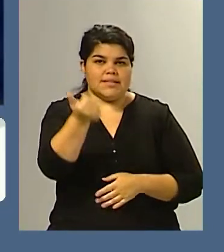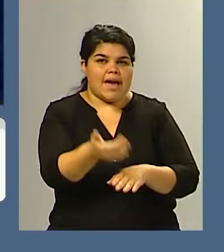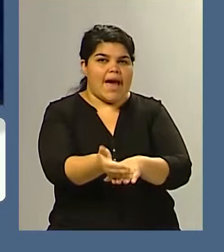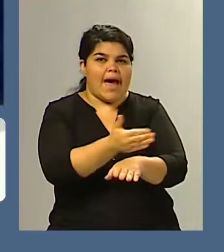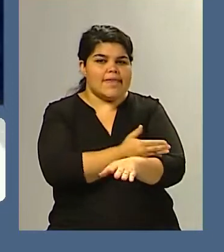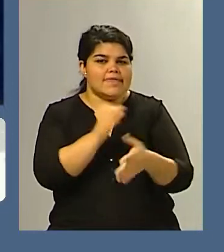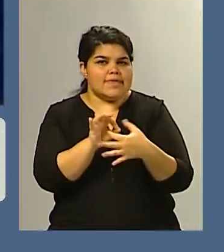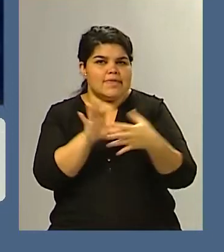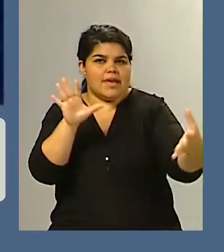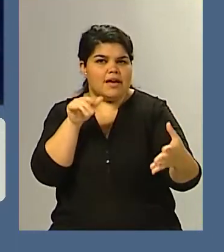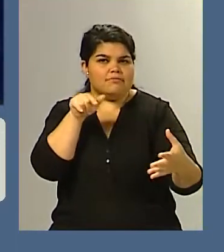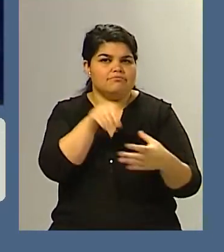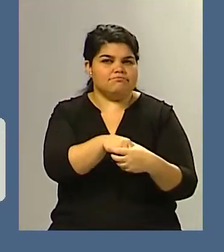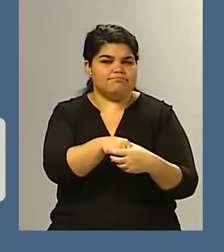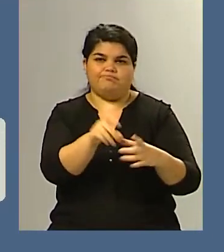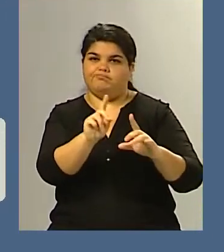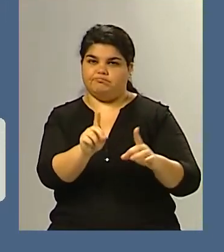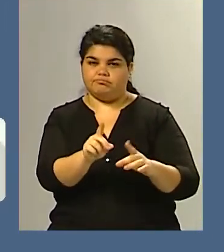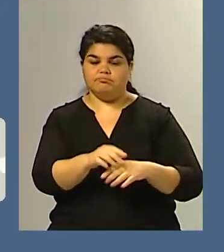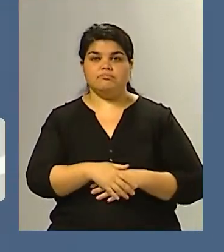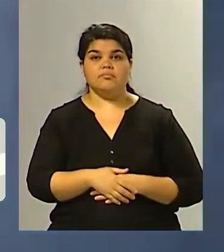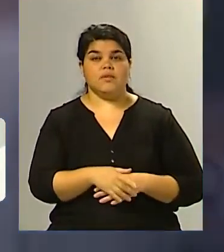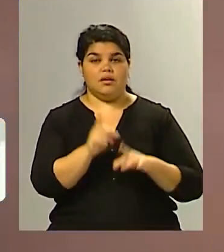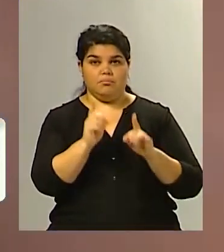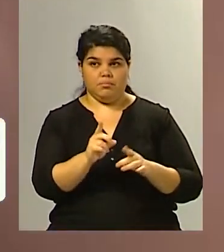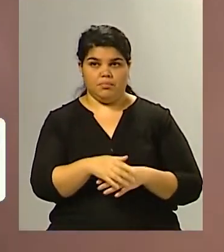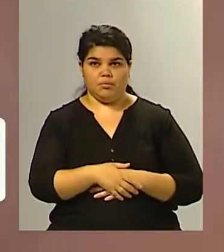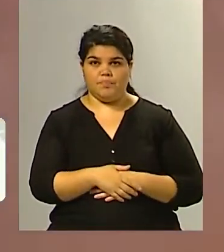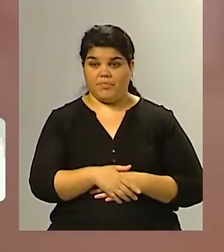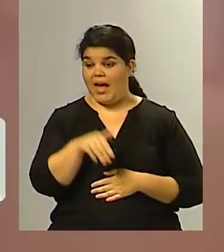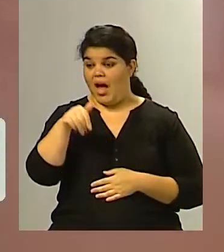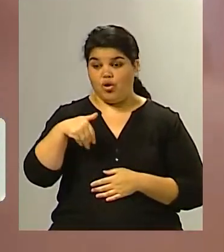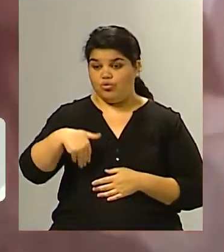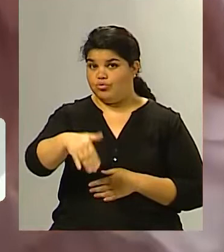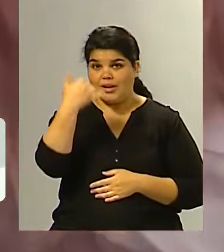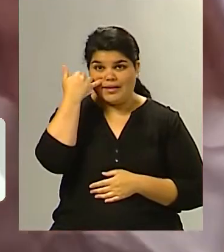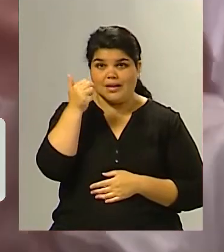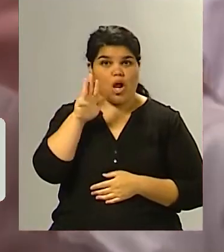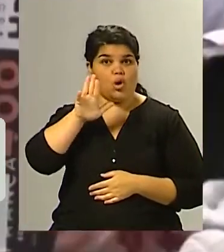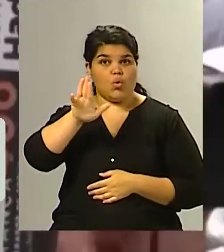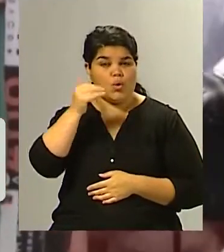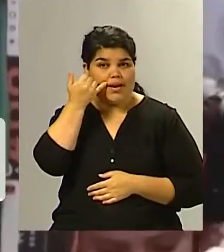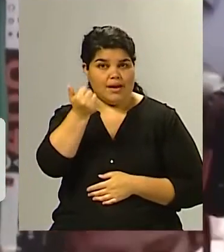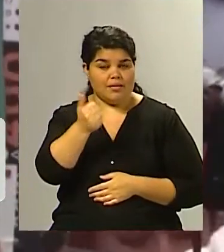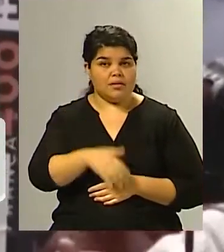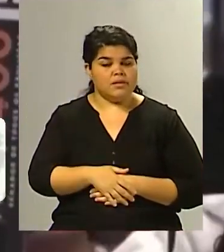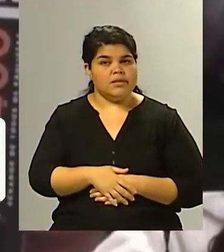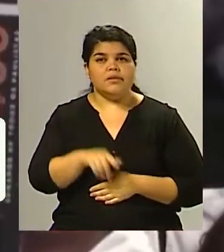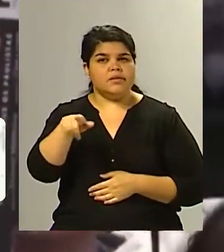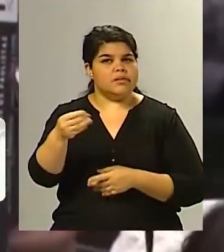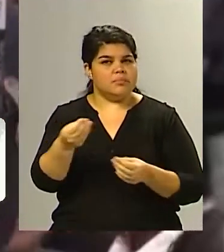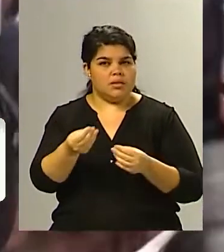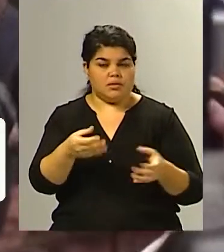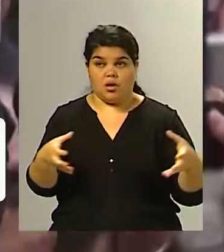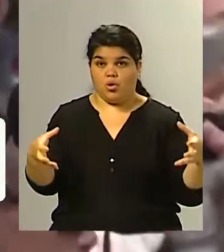democrática. ¿Cómo hacerlo? La verdad es que de alguna manera Lula ya lo está haciendo. Ele conformou uma